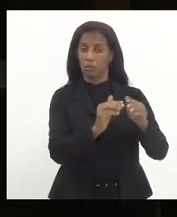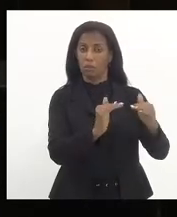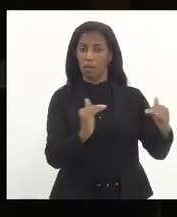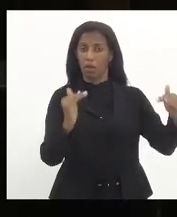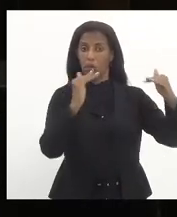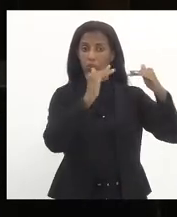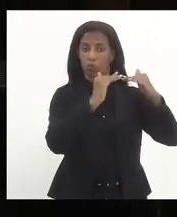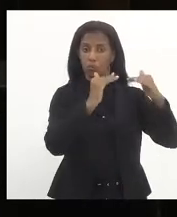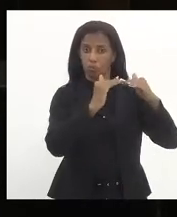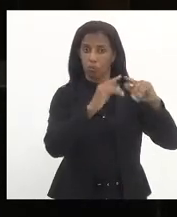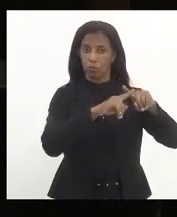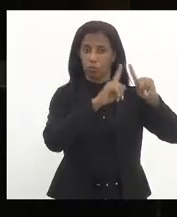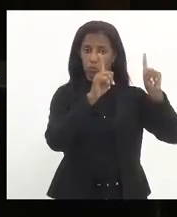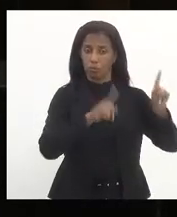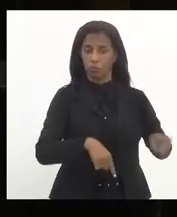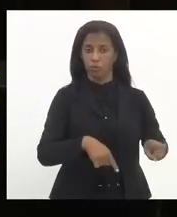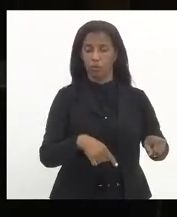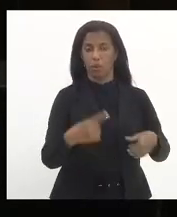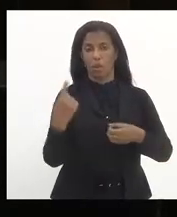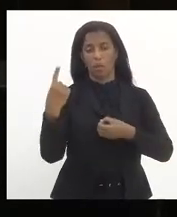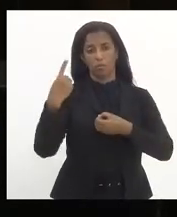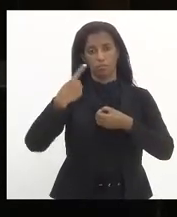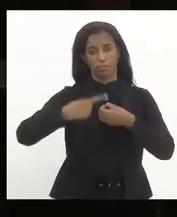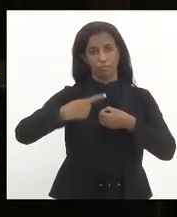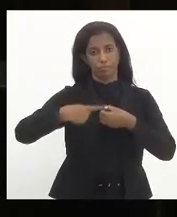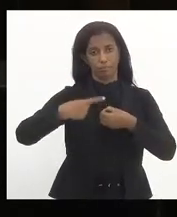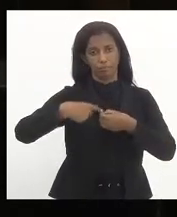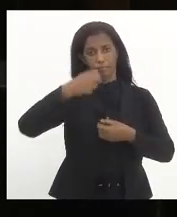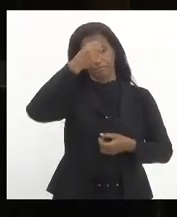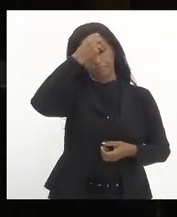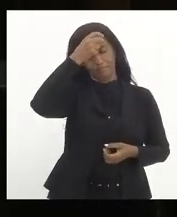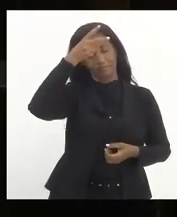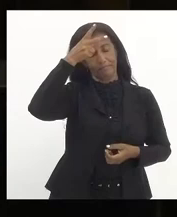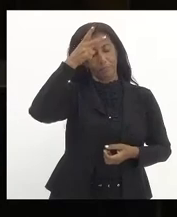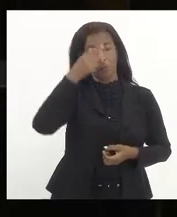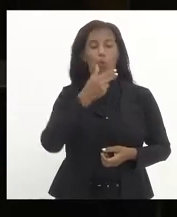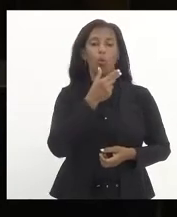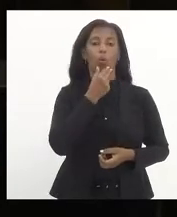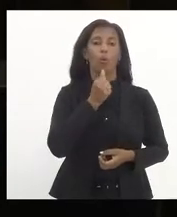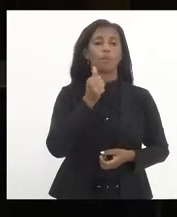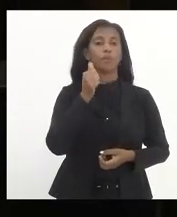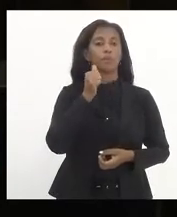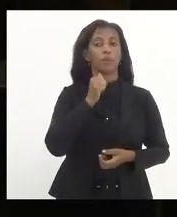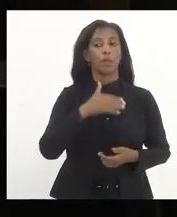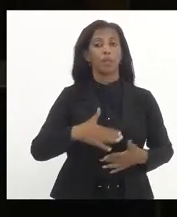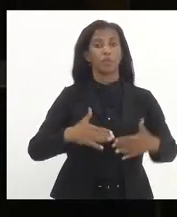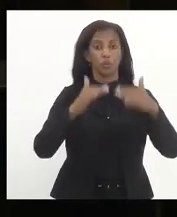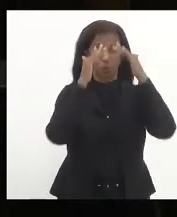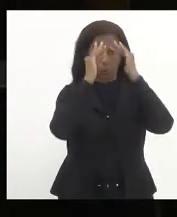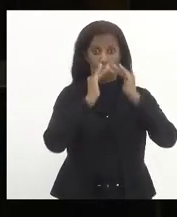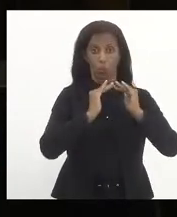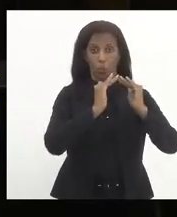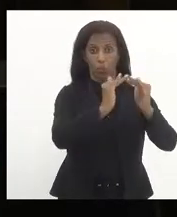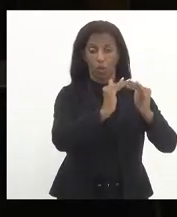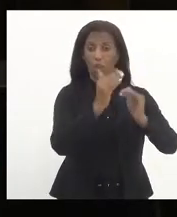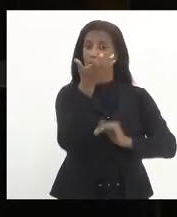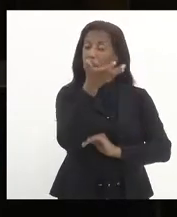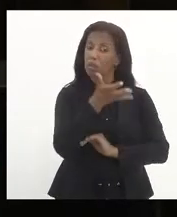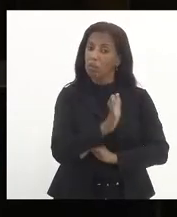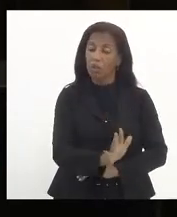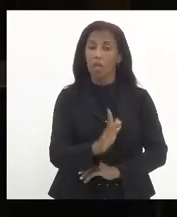altura dos funcionários públicos do município, que são homens e mulheres de honra e que não querem e que